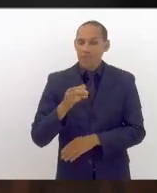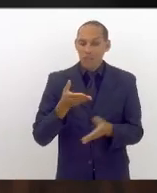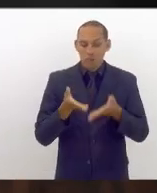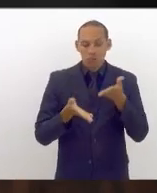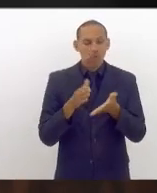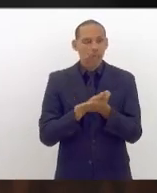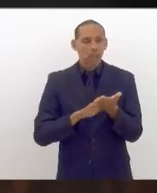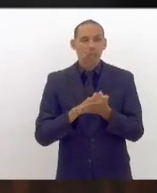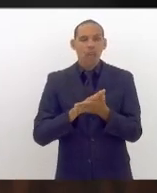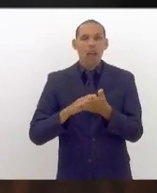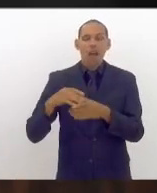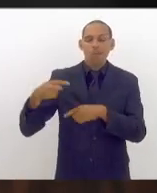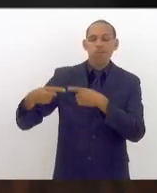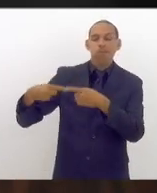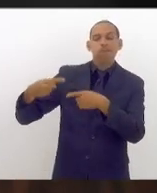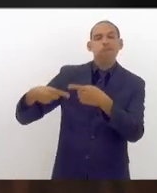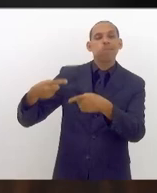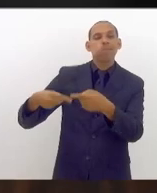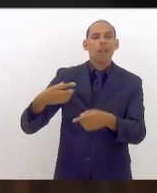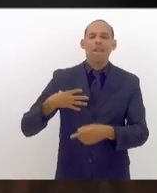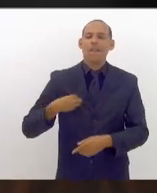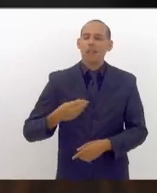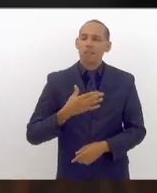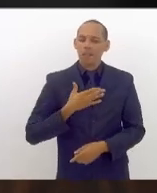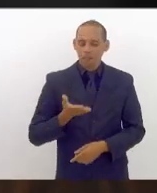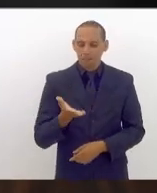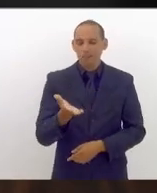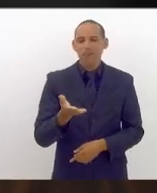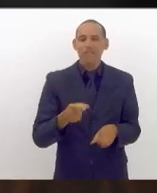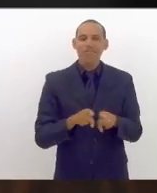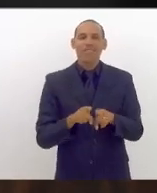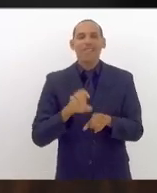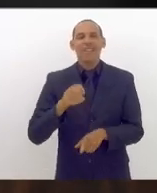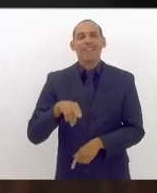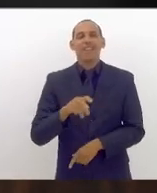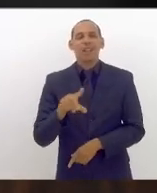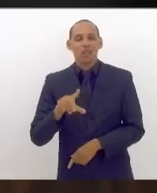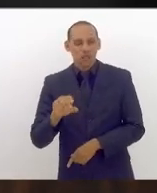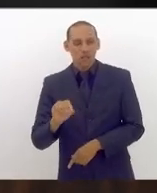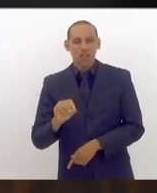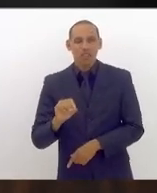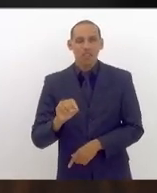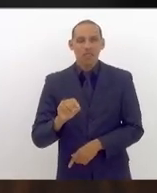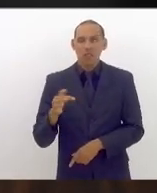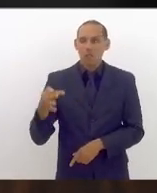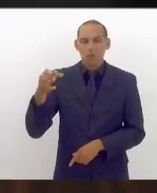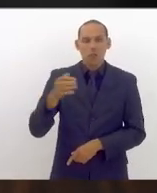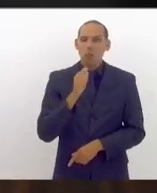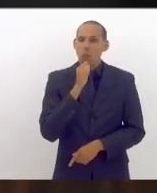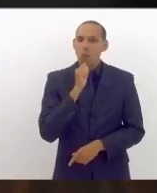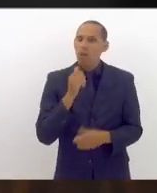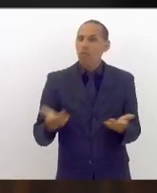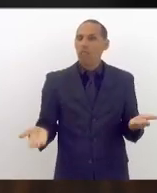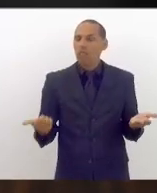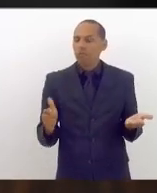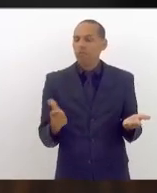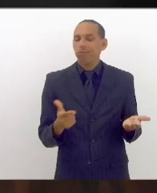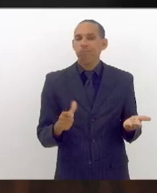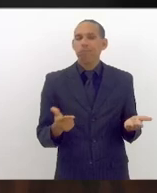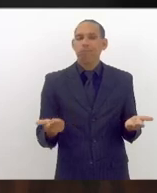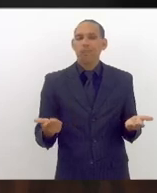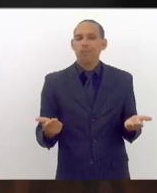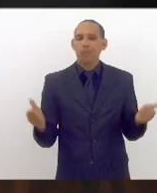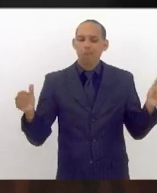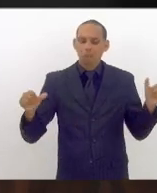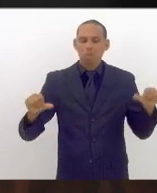as próximas gerações dos nossos filhos meu filho que tá aqui o Enzo não terá um futuro é tão